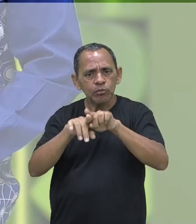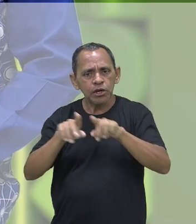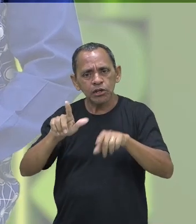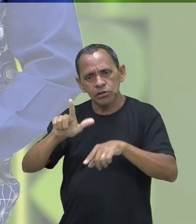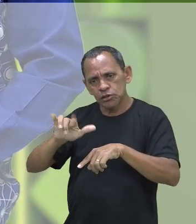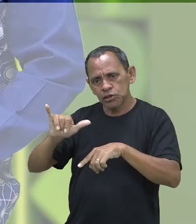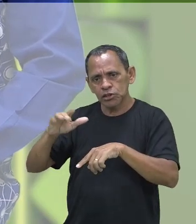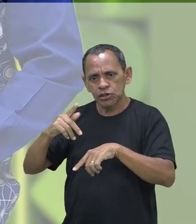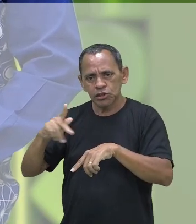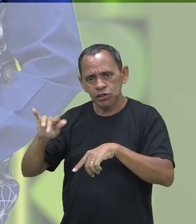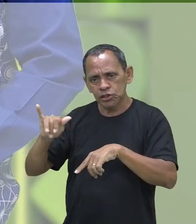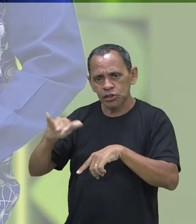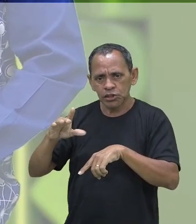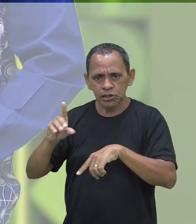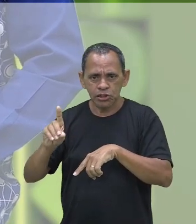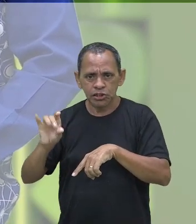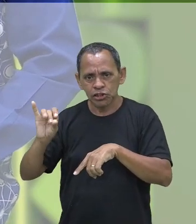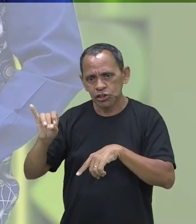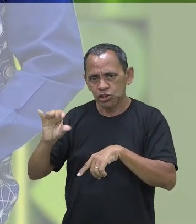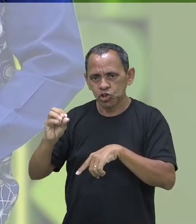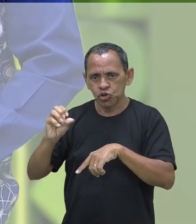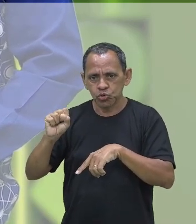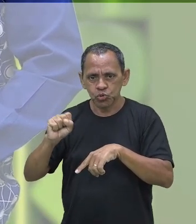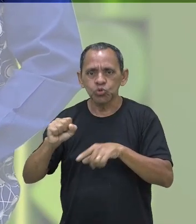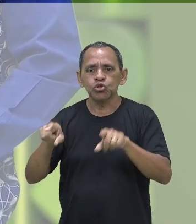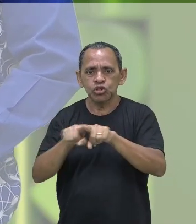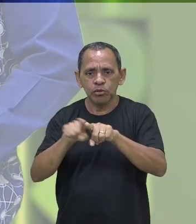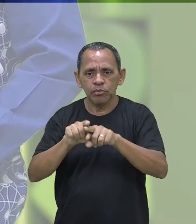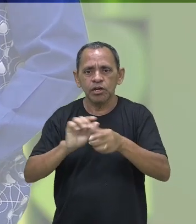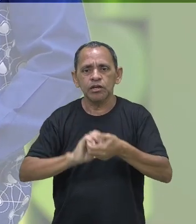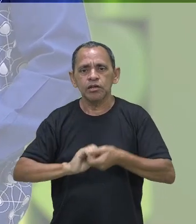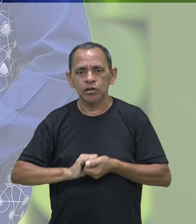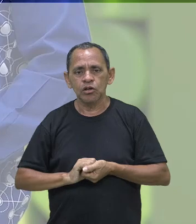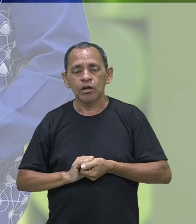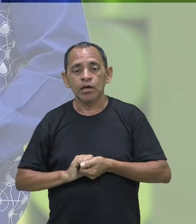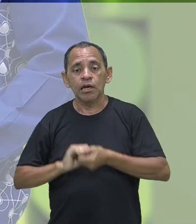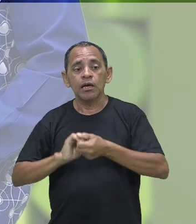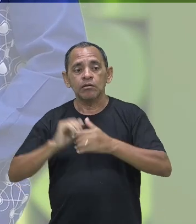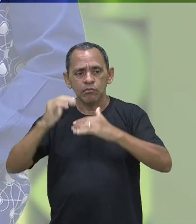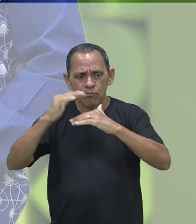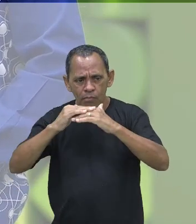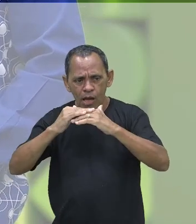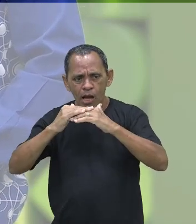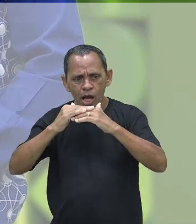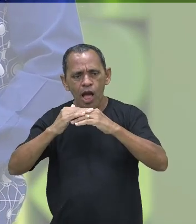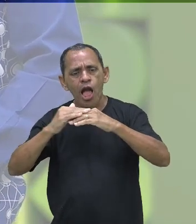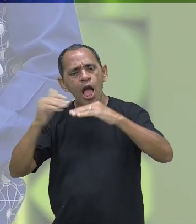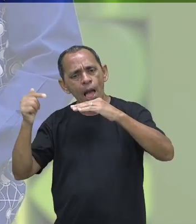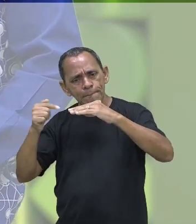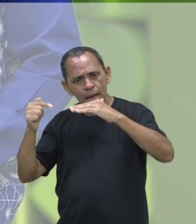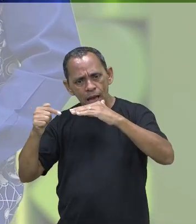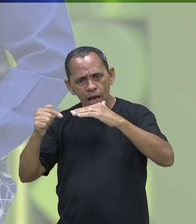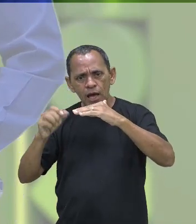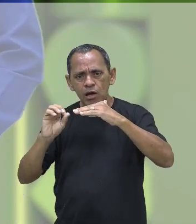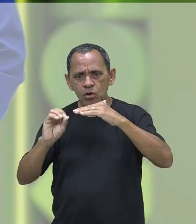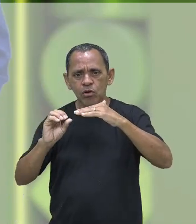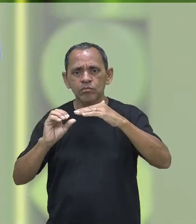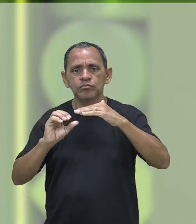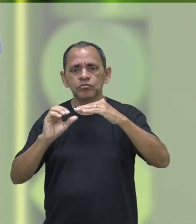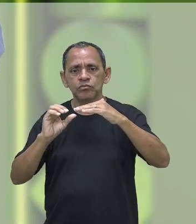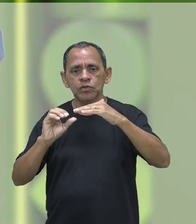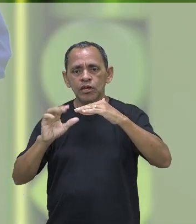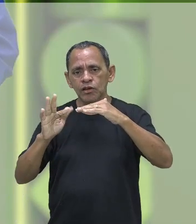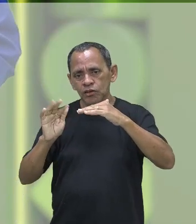meio extracelular e uma outra camada, né, de fosfolipídios que vão ter contato com